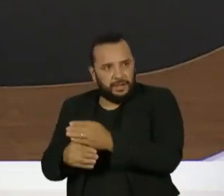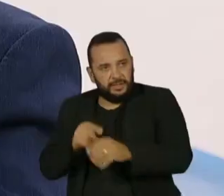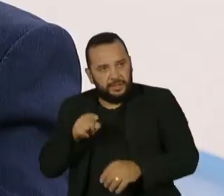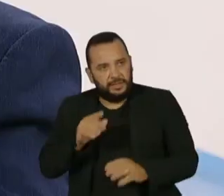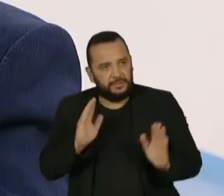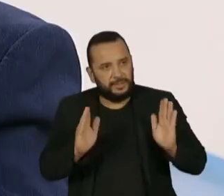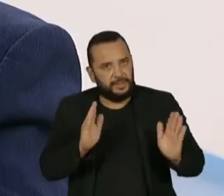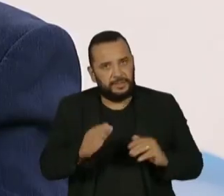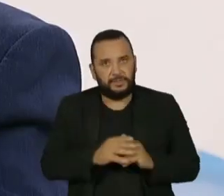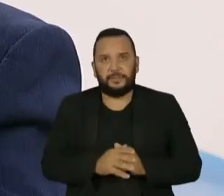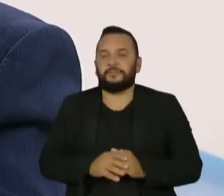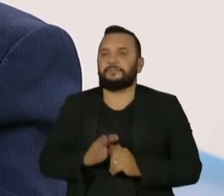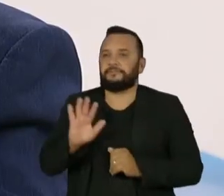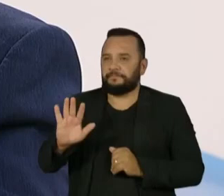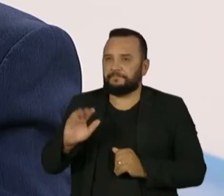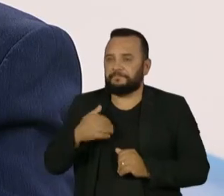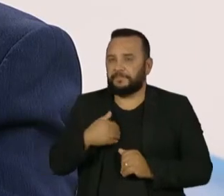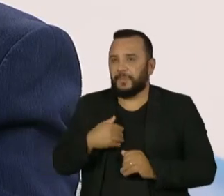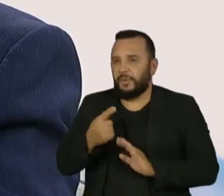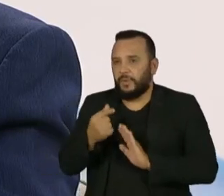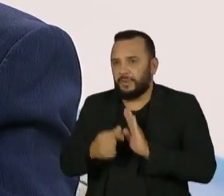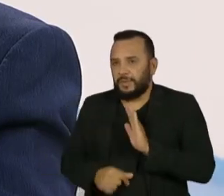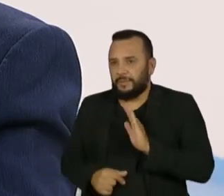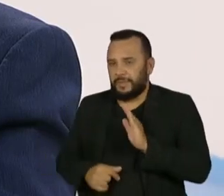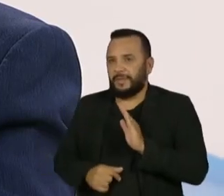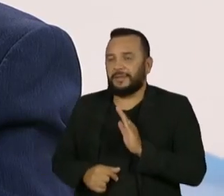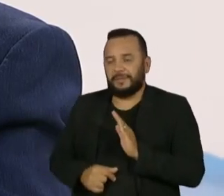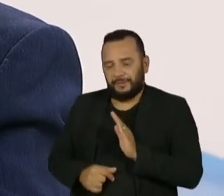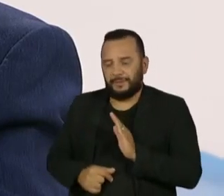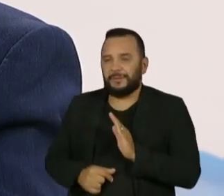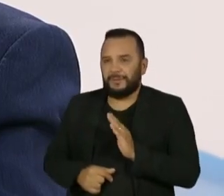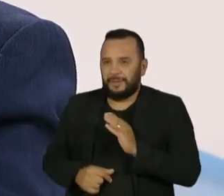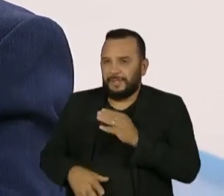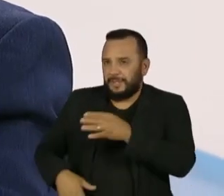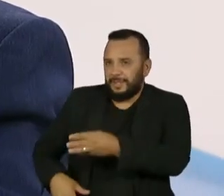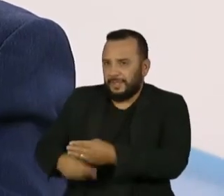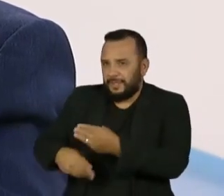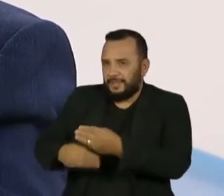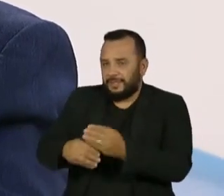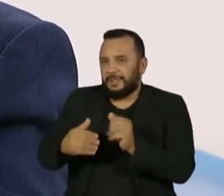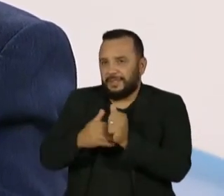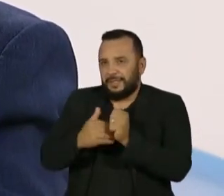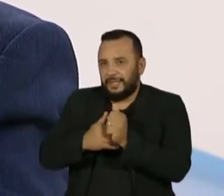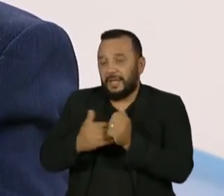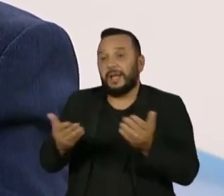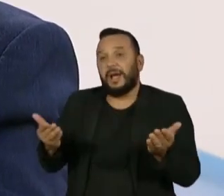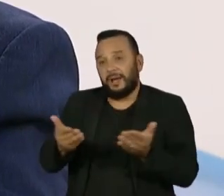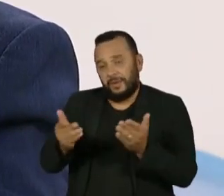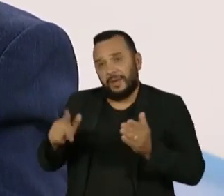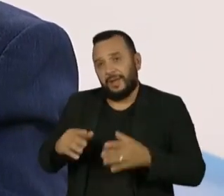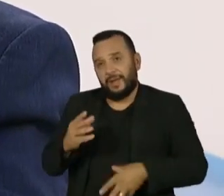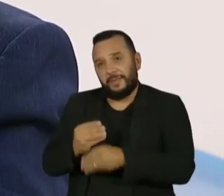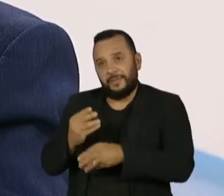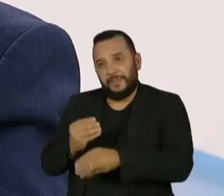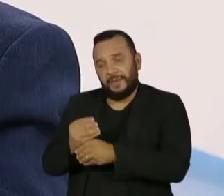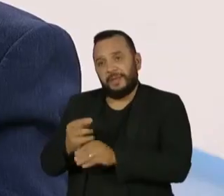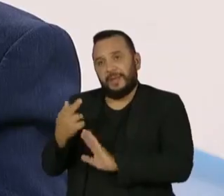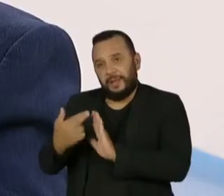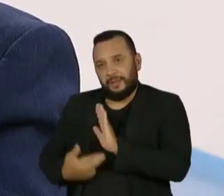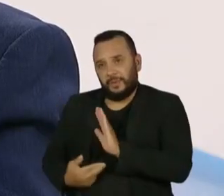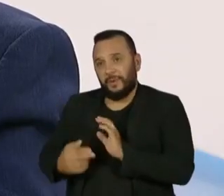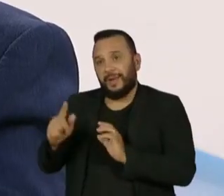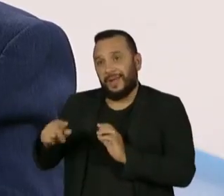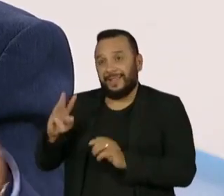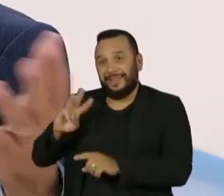época. Vera, vamos lá. O orçamento secreto, como vocês acunharam na época de Bolsonaro, que agora é só a emenda do relator na época de Lula, apesar de ser 3